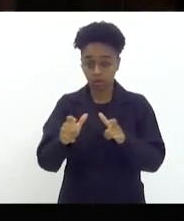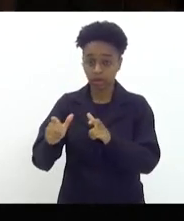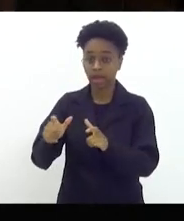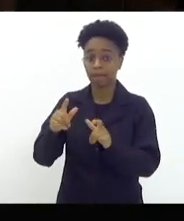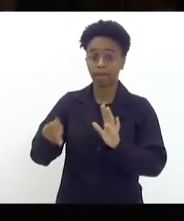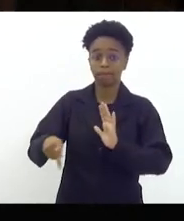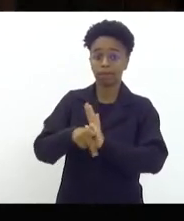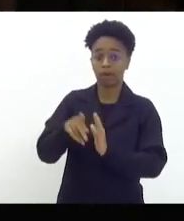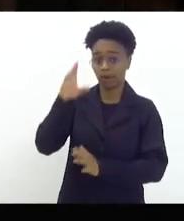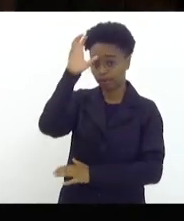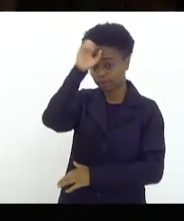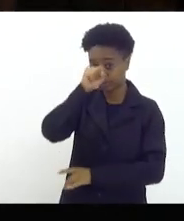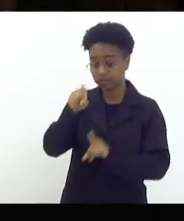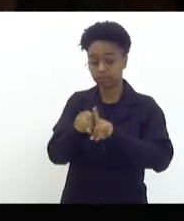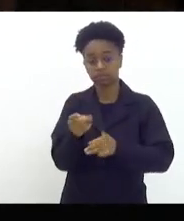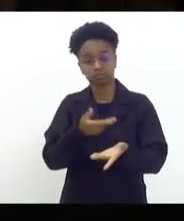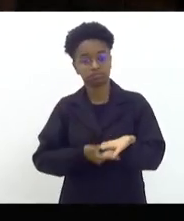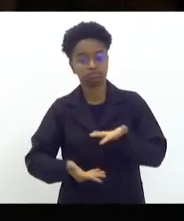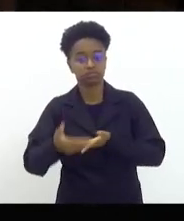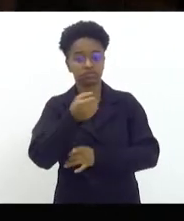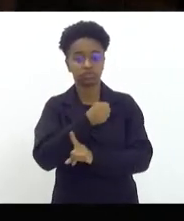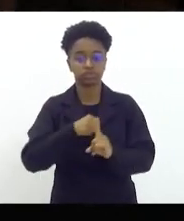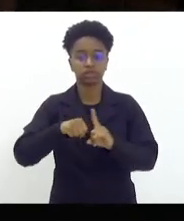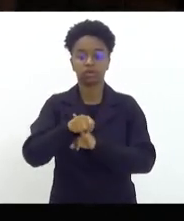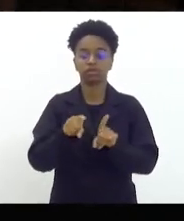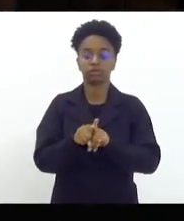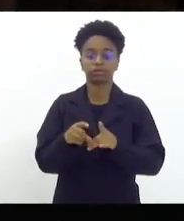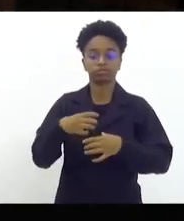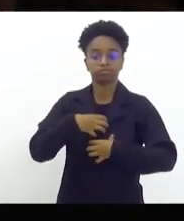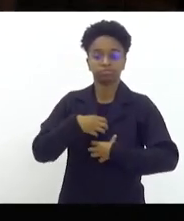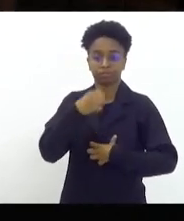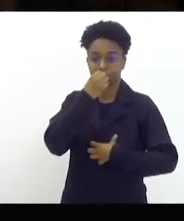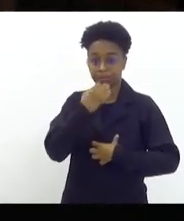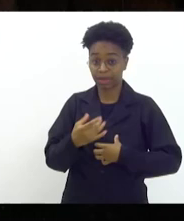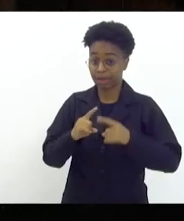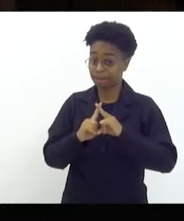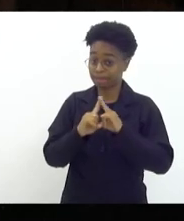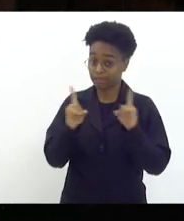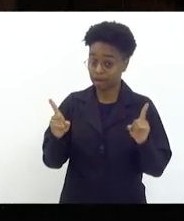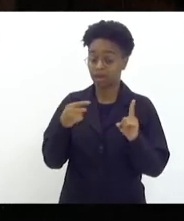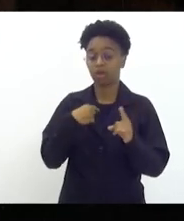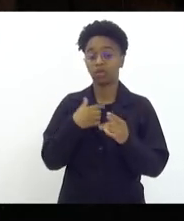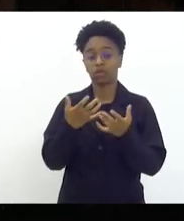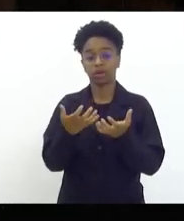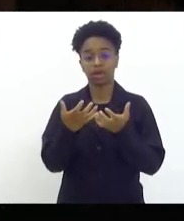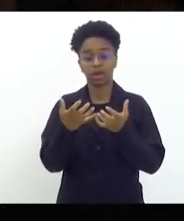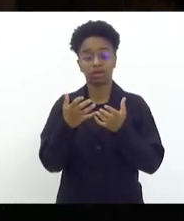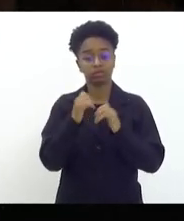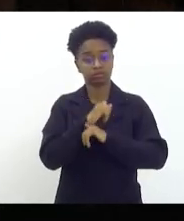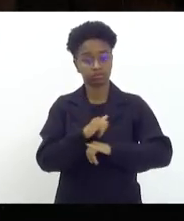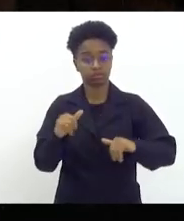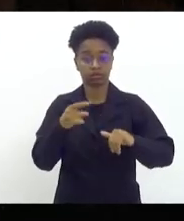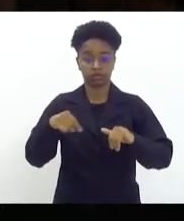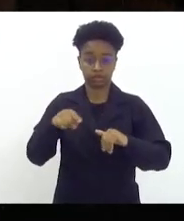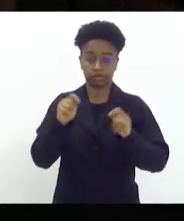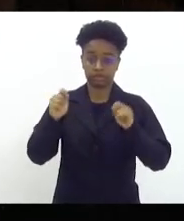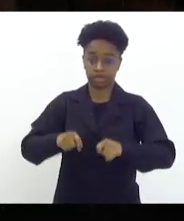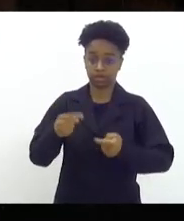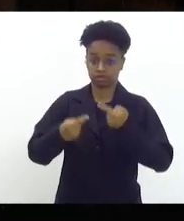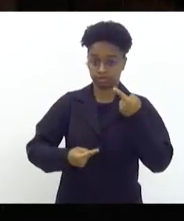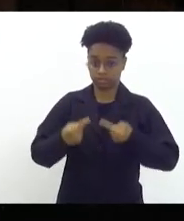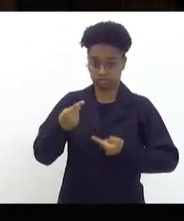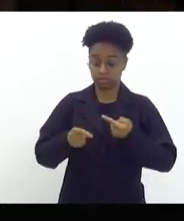aprendizagem de interação social e de bem-estar porém quero trazer coisas aqui né para a gente debater